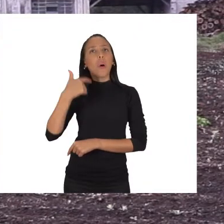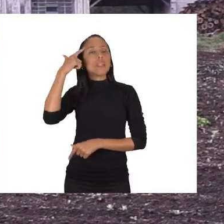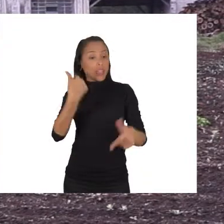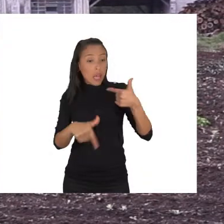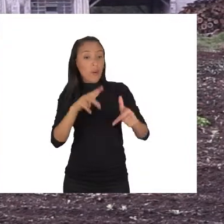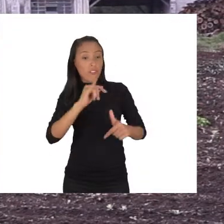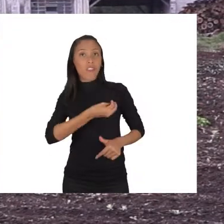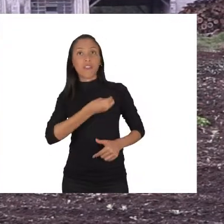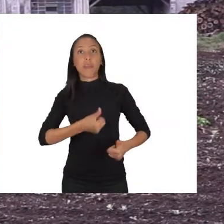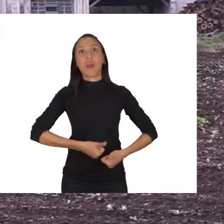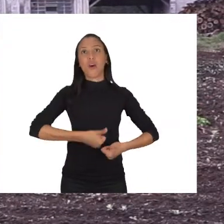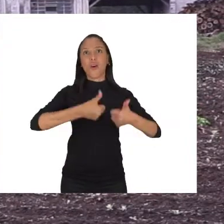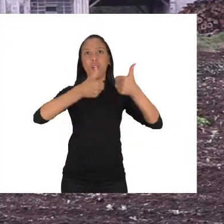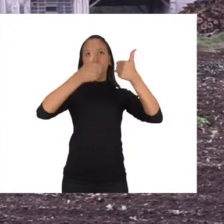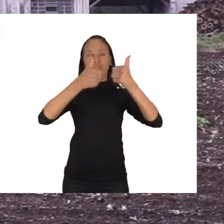né?